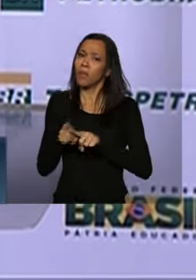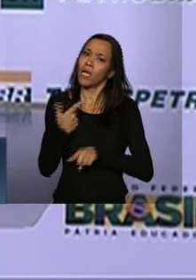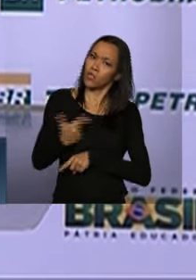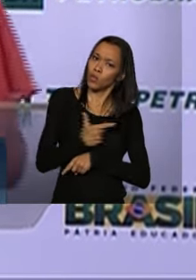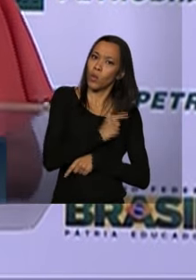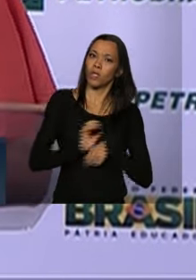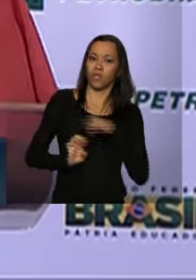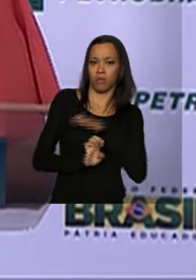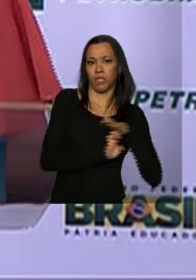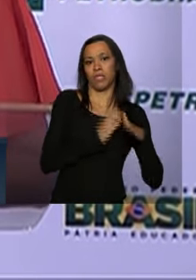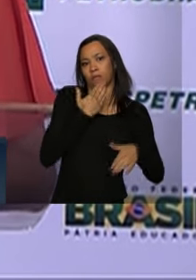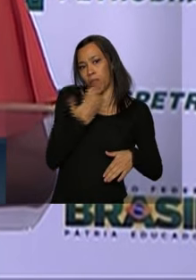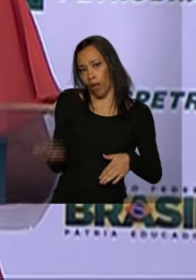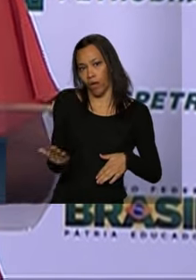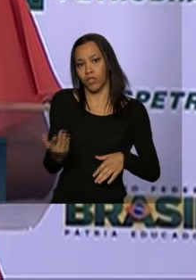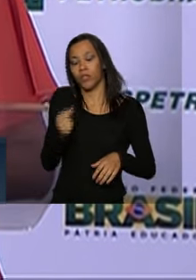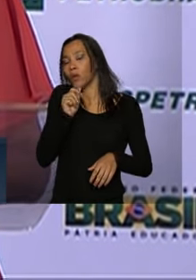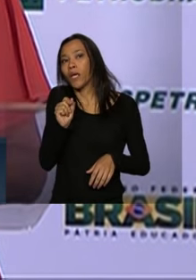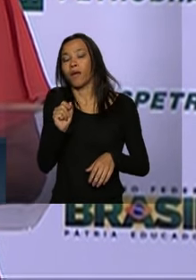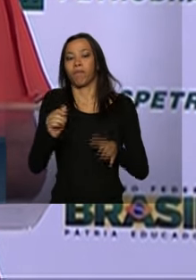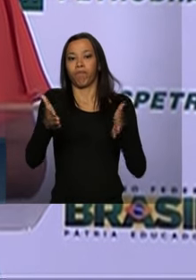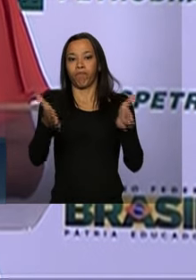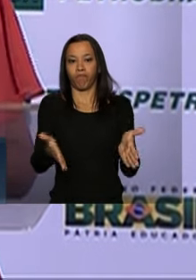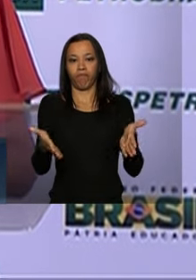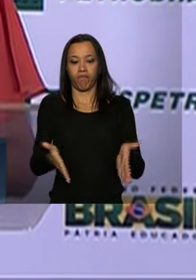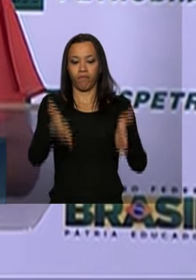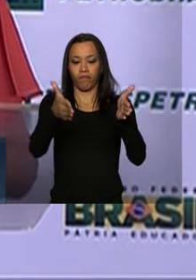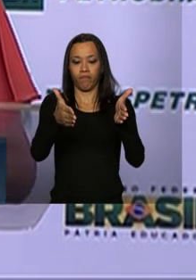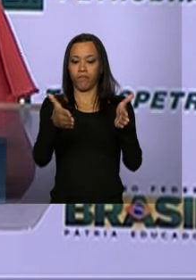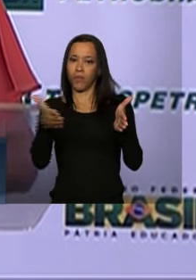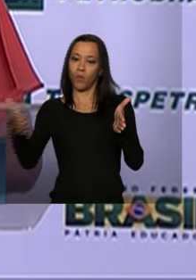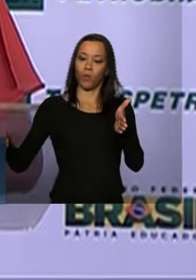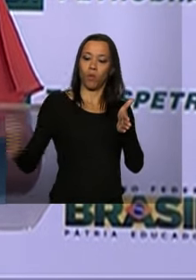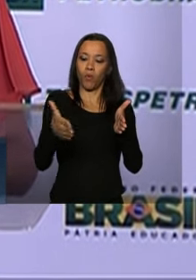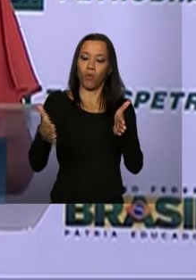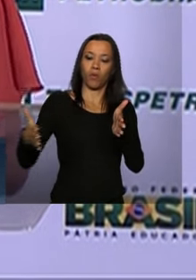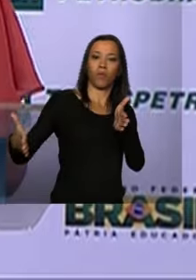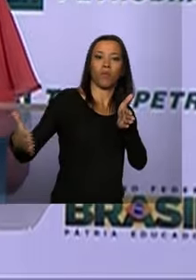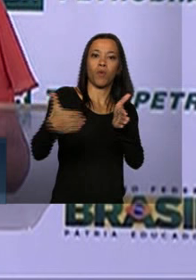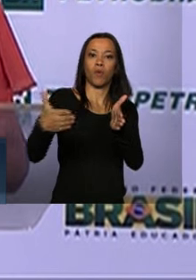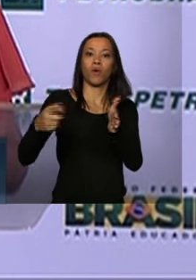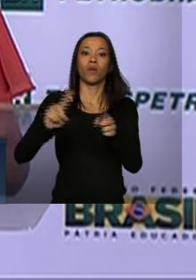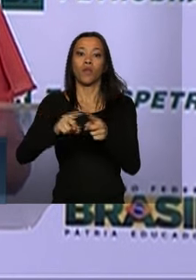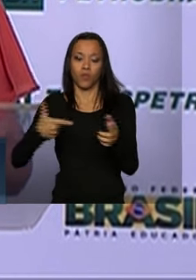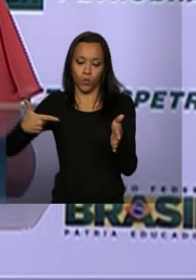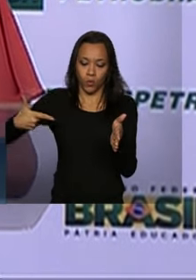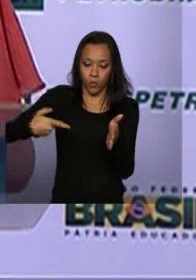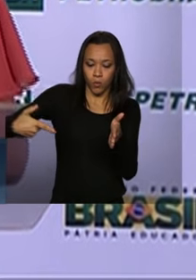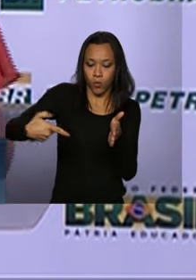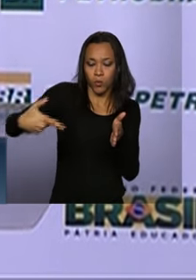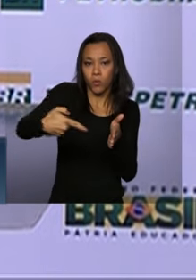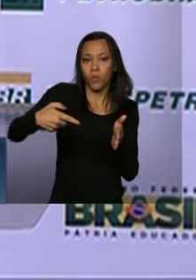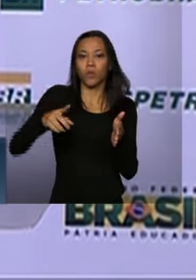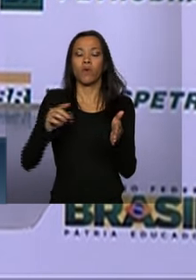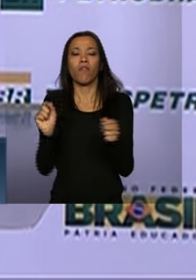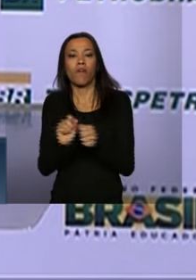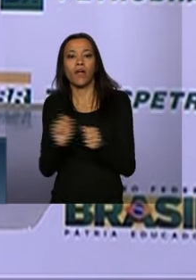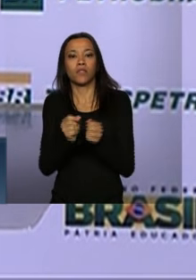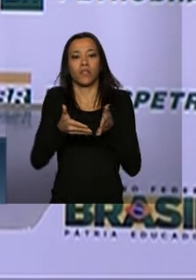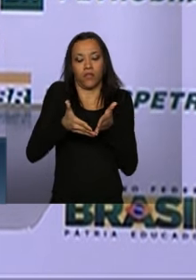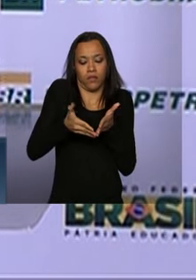Petrobras. Produzem plataformas, produzem sondas, produzem navios,